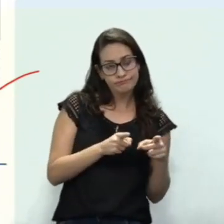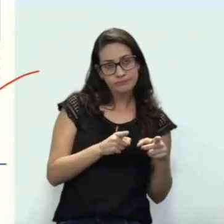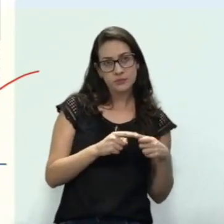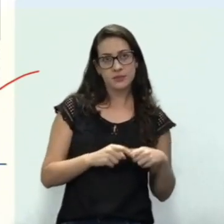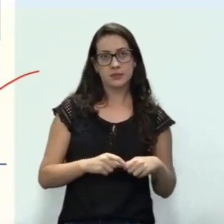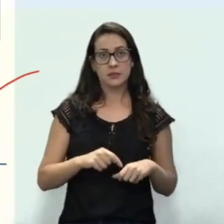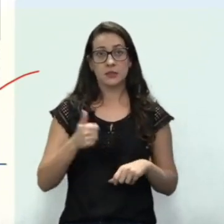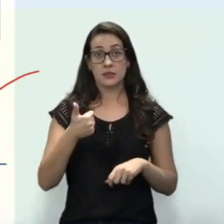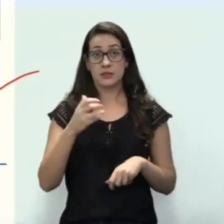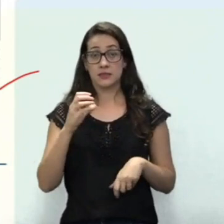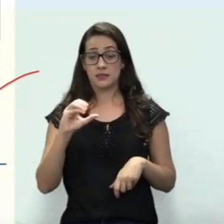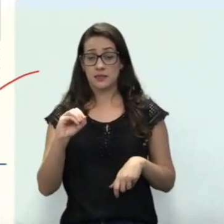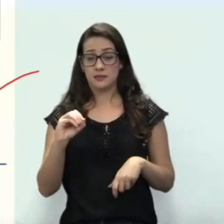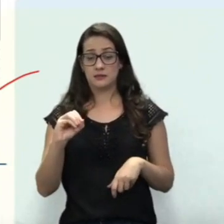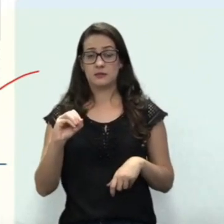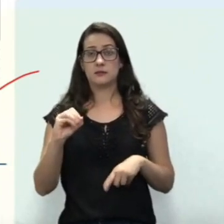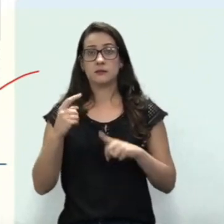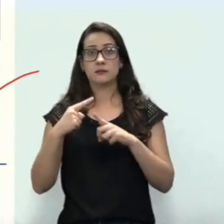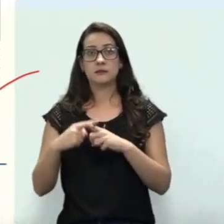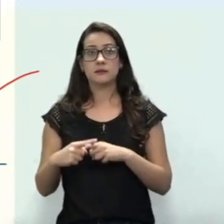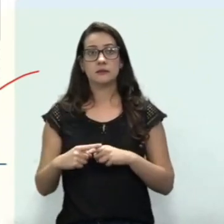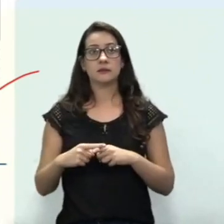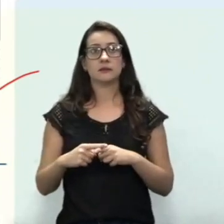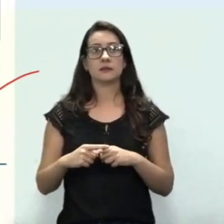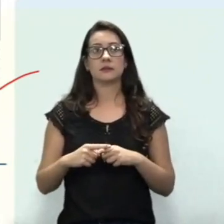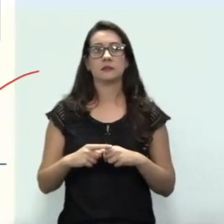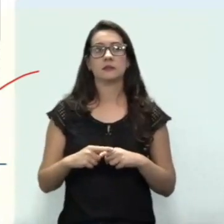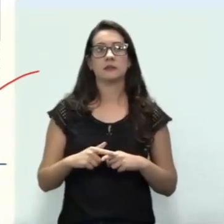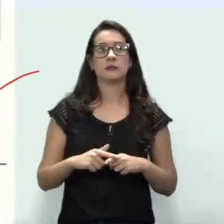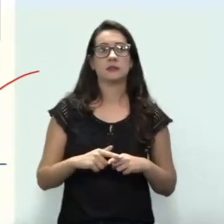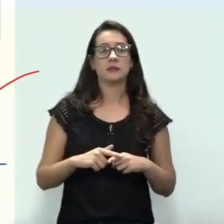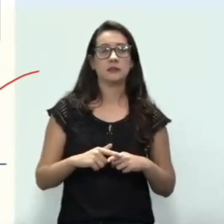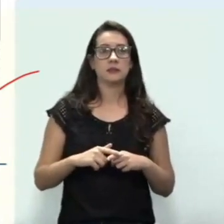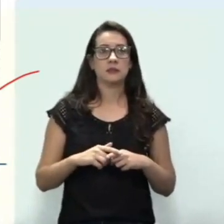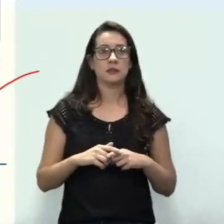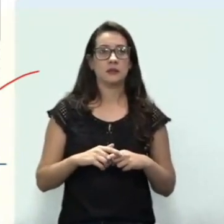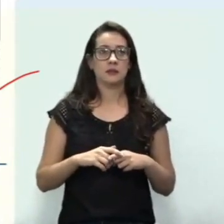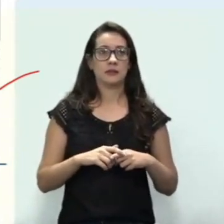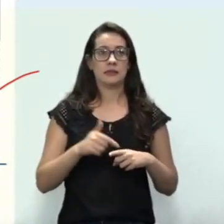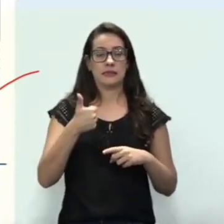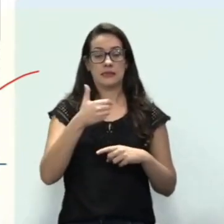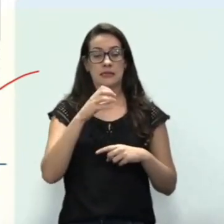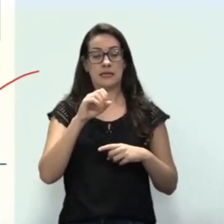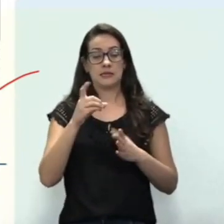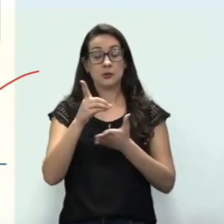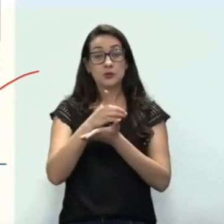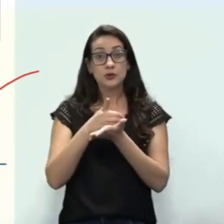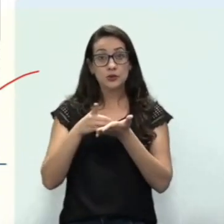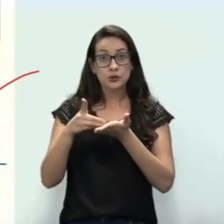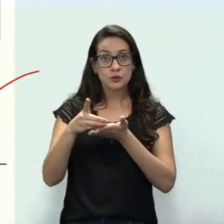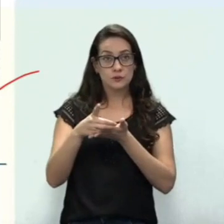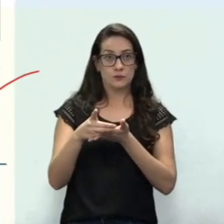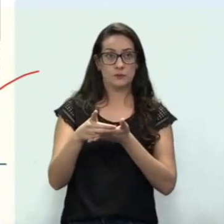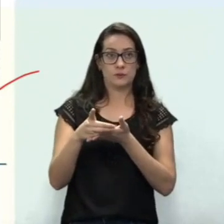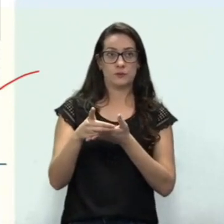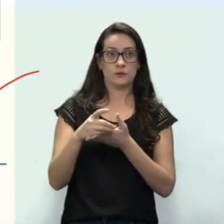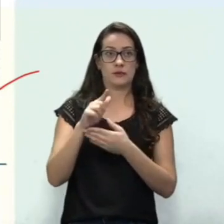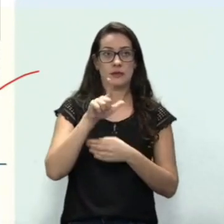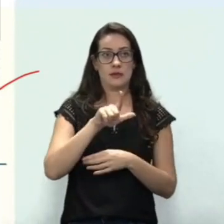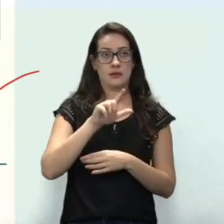nosso 10 vezes o φ deu aqui. 10 vezes o diâmetro. E aqui,